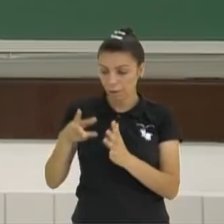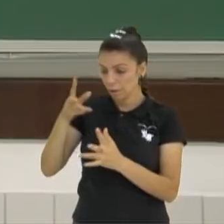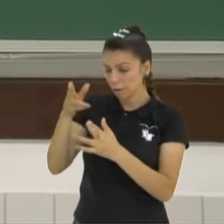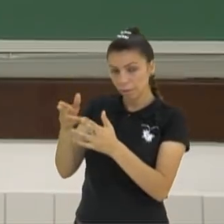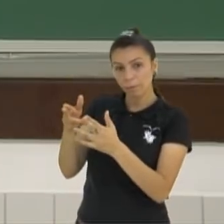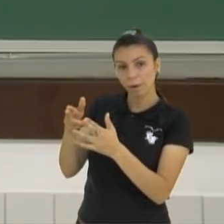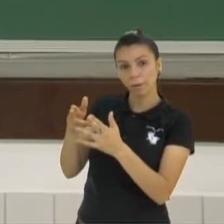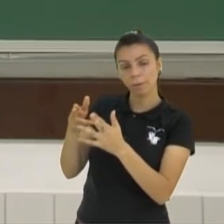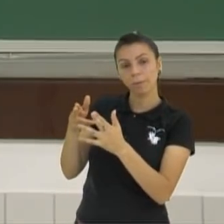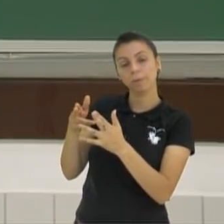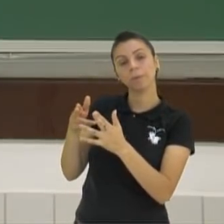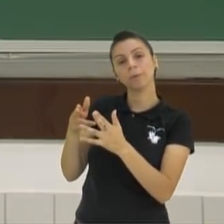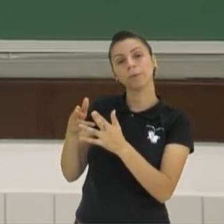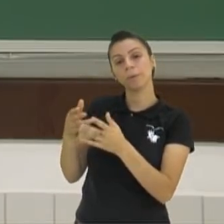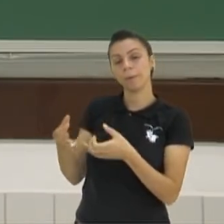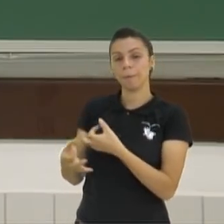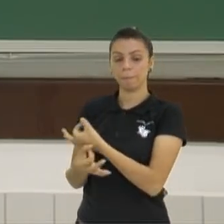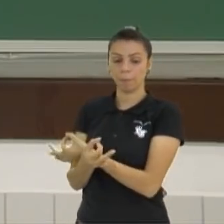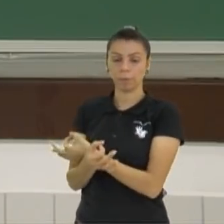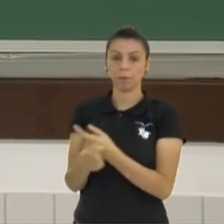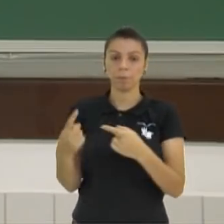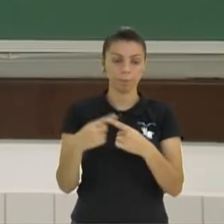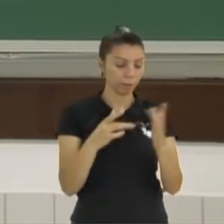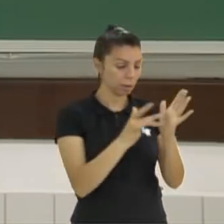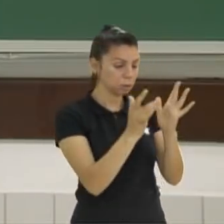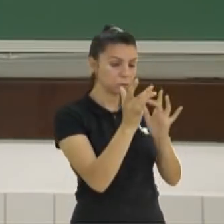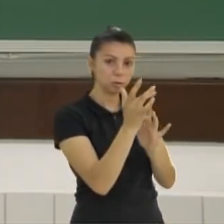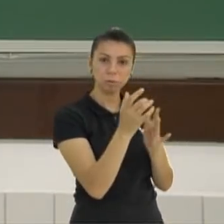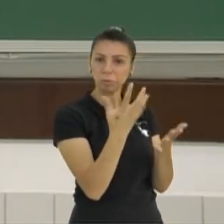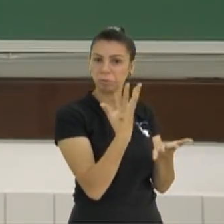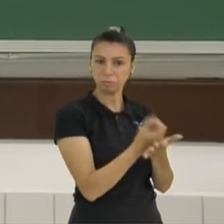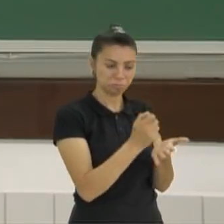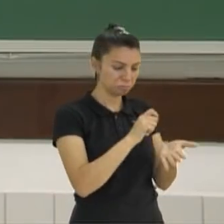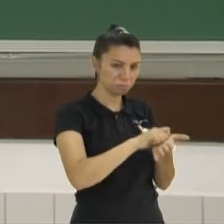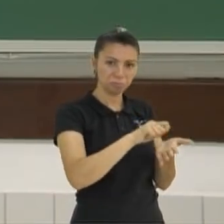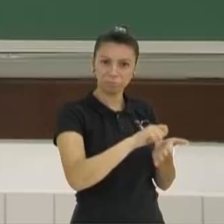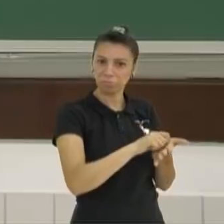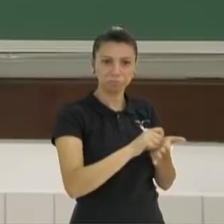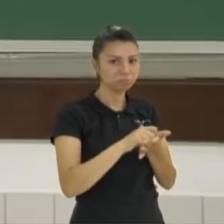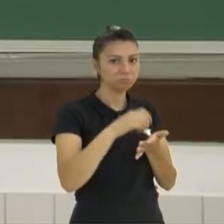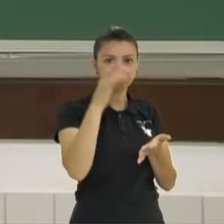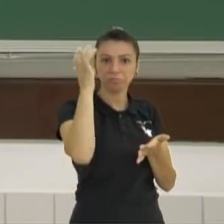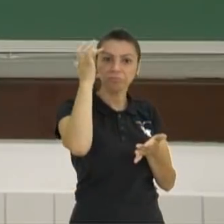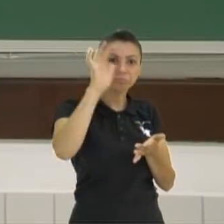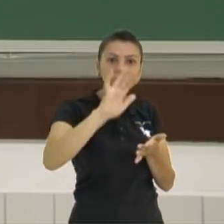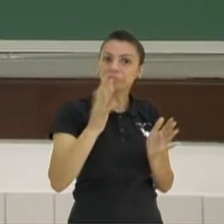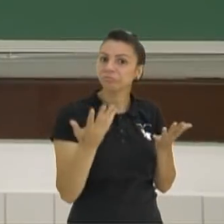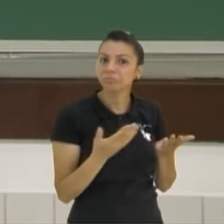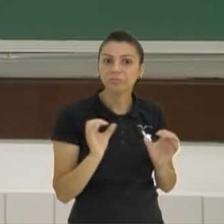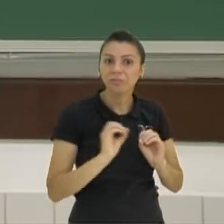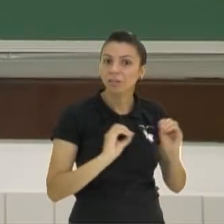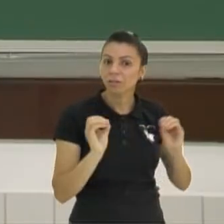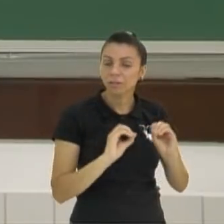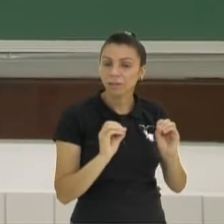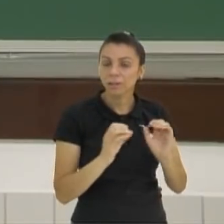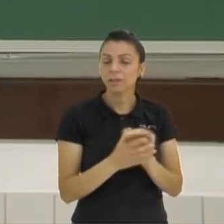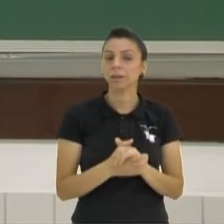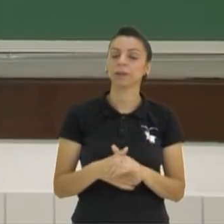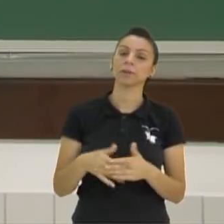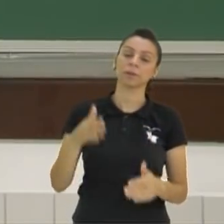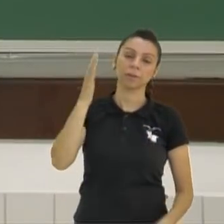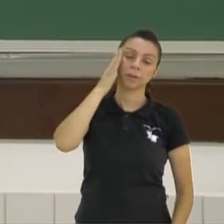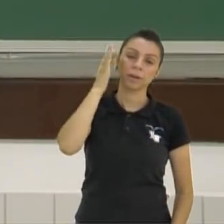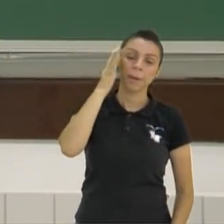escrito. Vocês sabiam disso? Jesus nunca escreveu nada. Tudo que nós sabemos dele no Novo Testamento foi escrito por